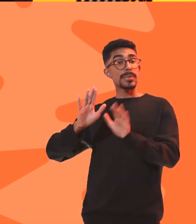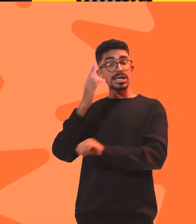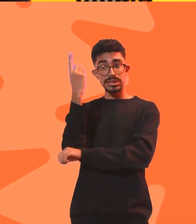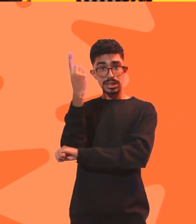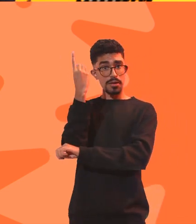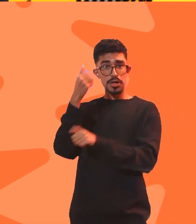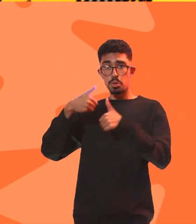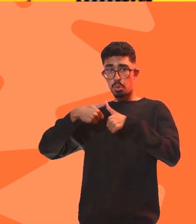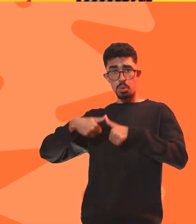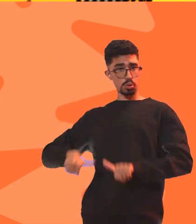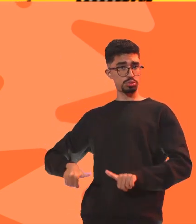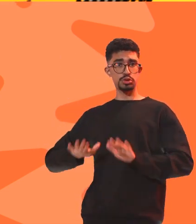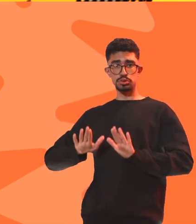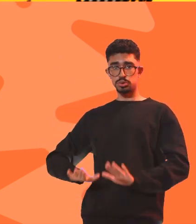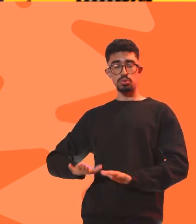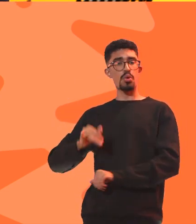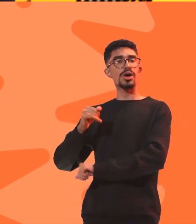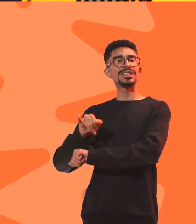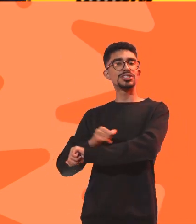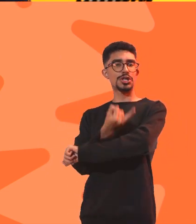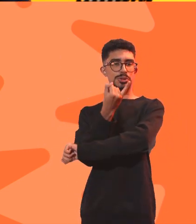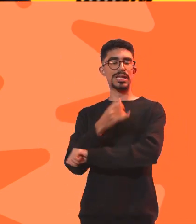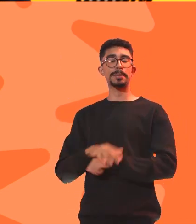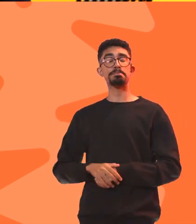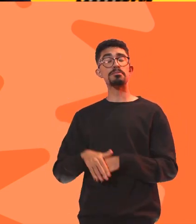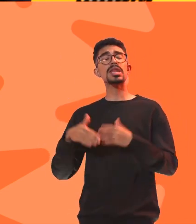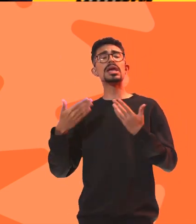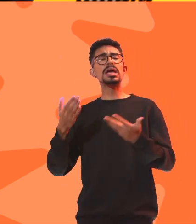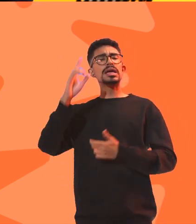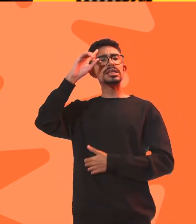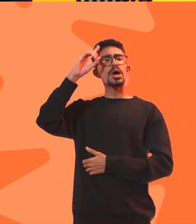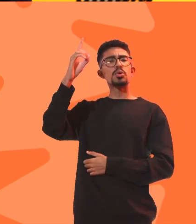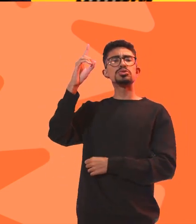levantou-se da cama e foi passear pelo terraço do palácio.